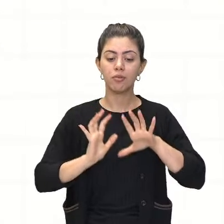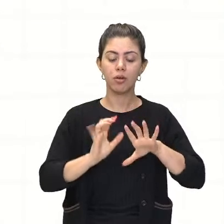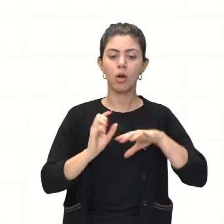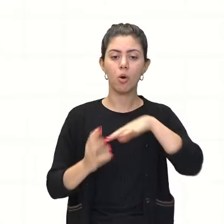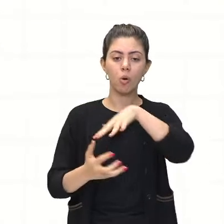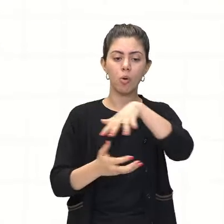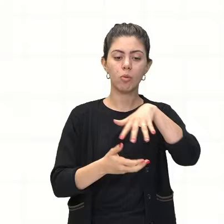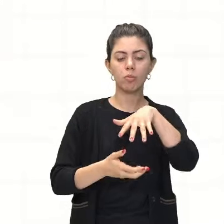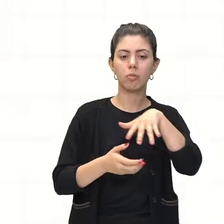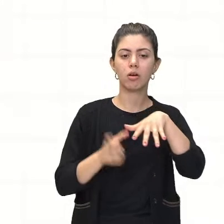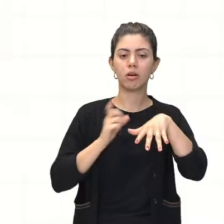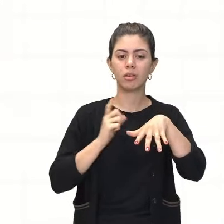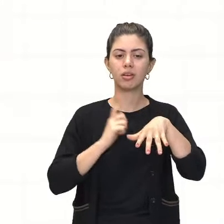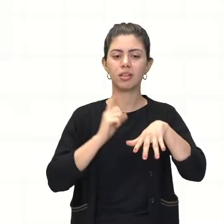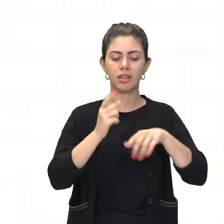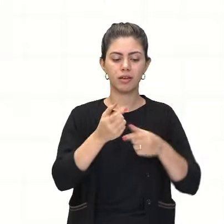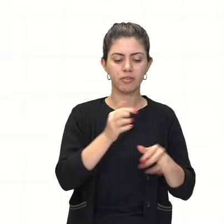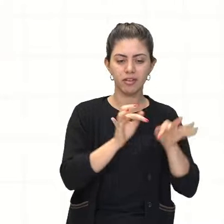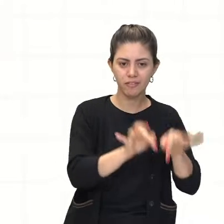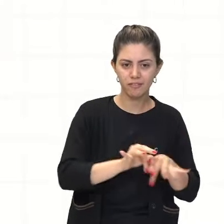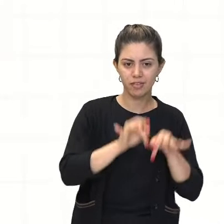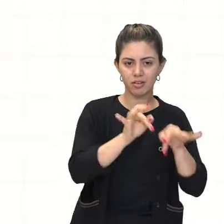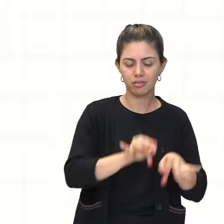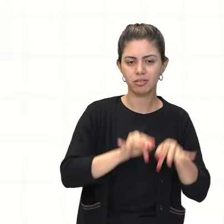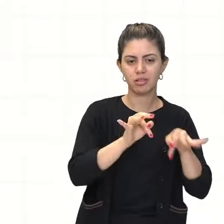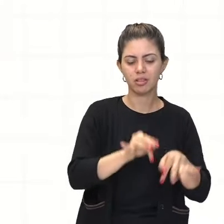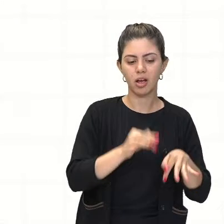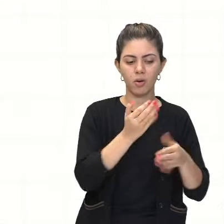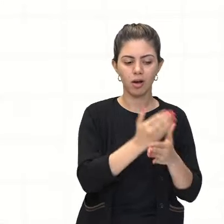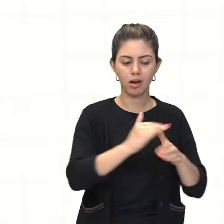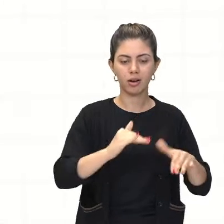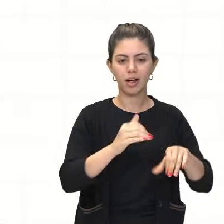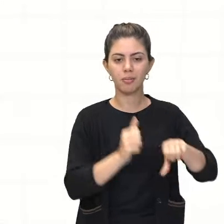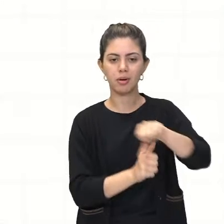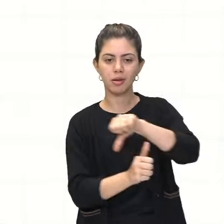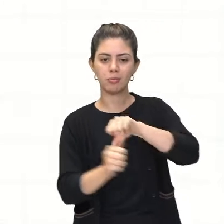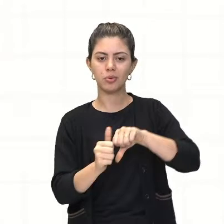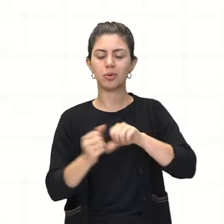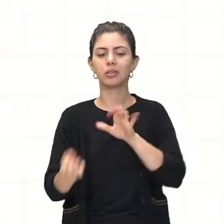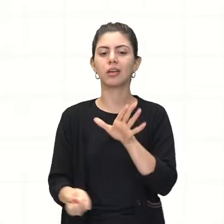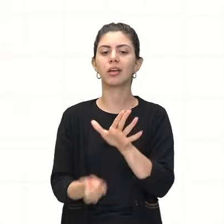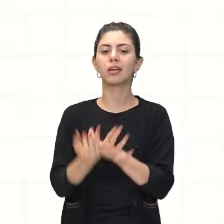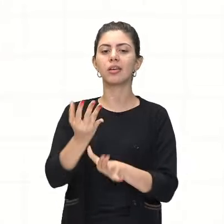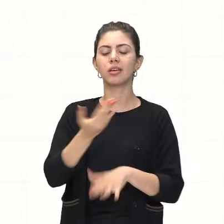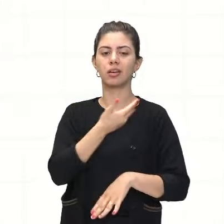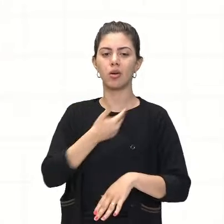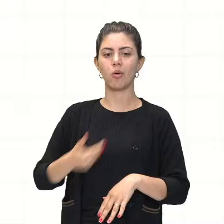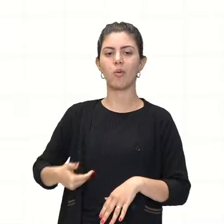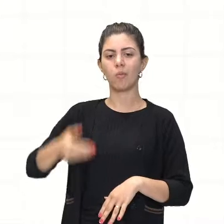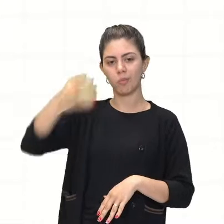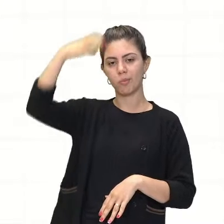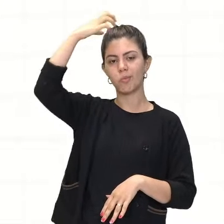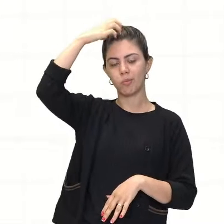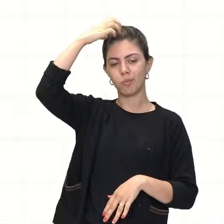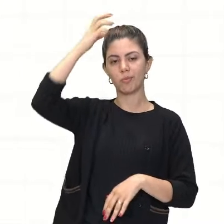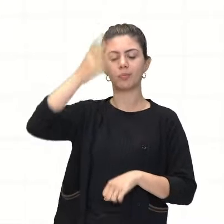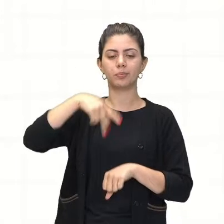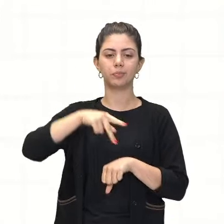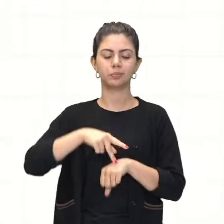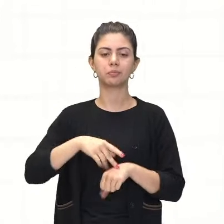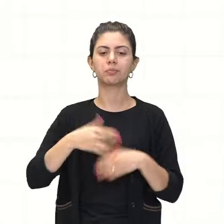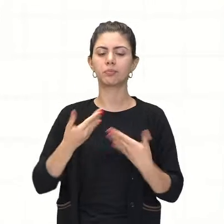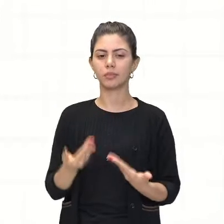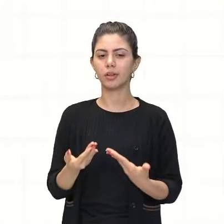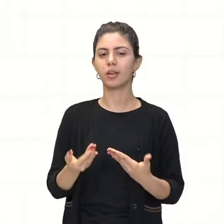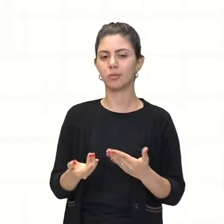entre em declínio e haja o surgimento dessas monarquias mais fortes e centralizadas. Então, voltando aqui